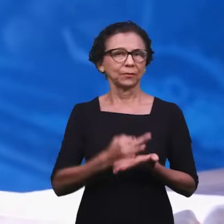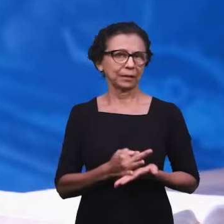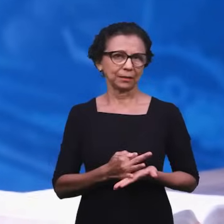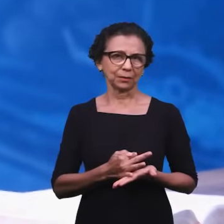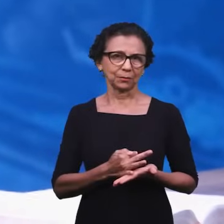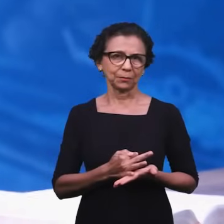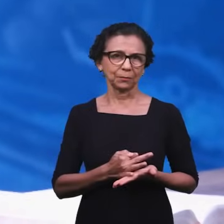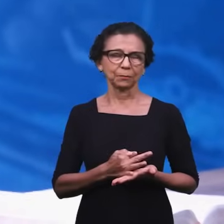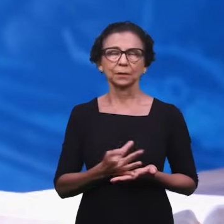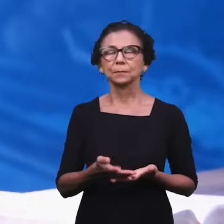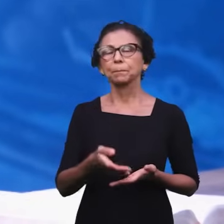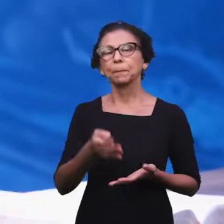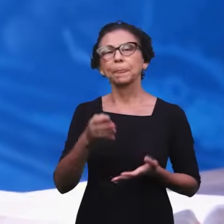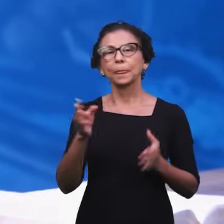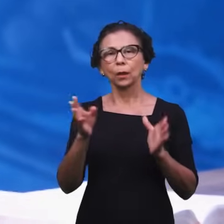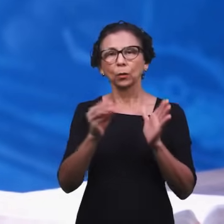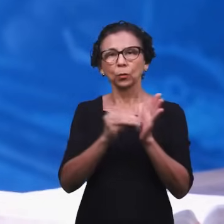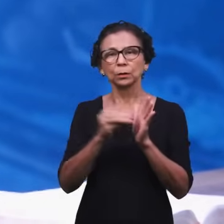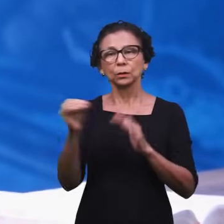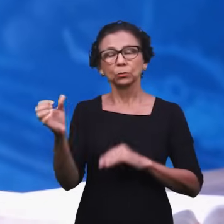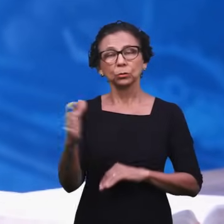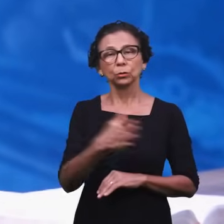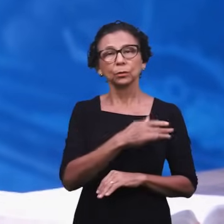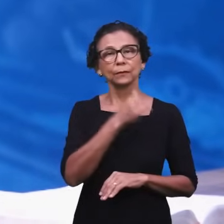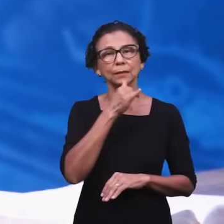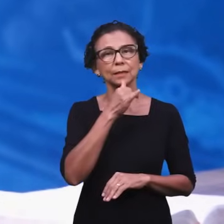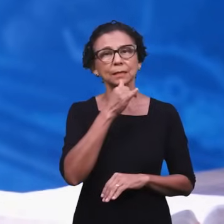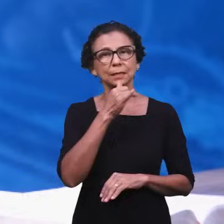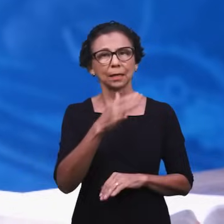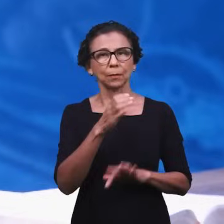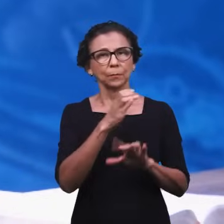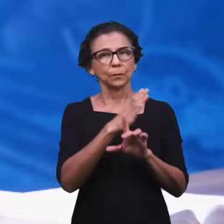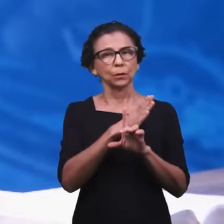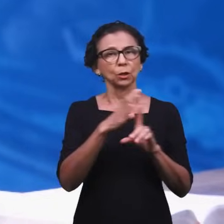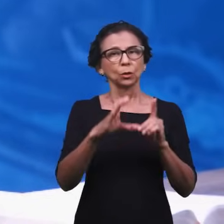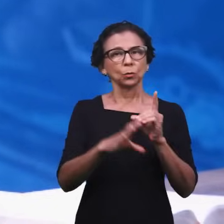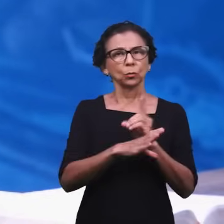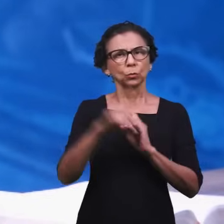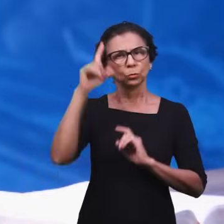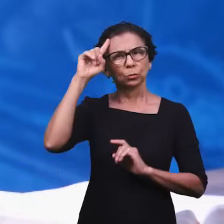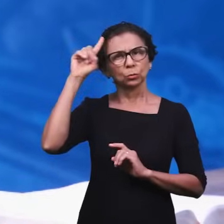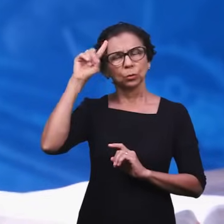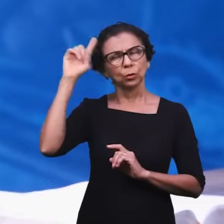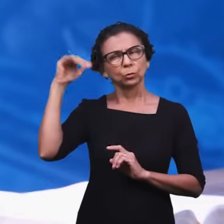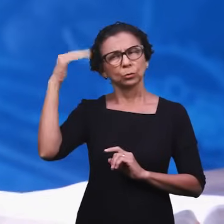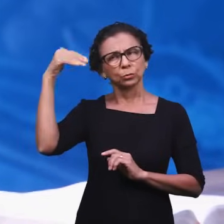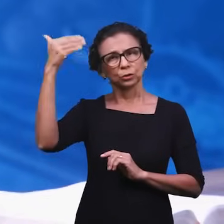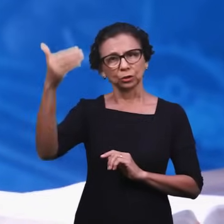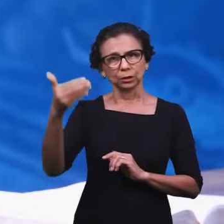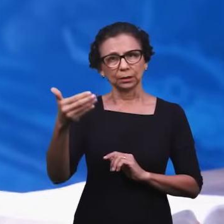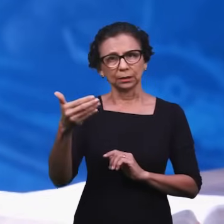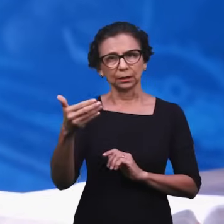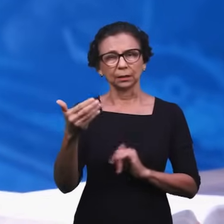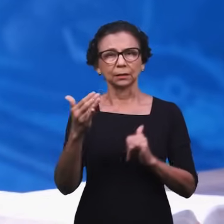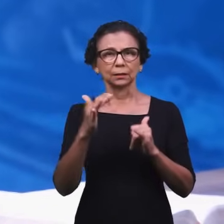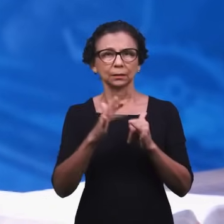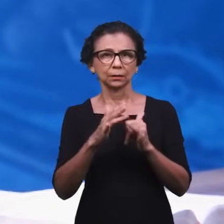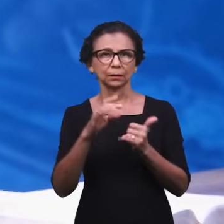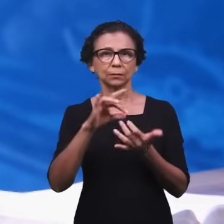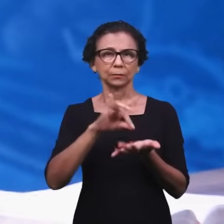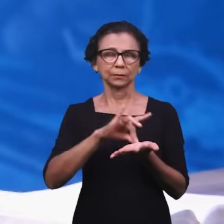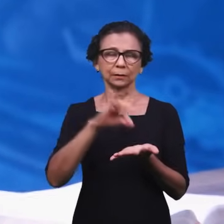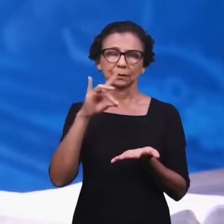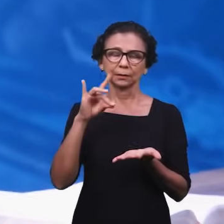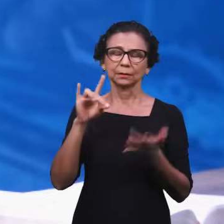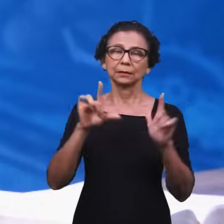presença de um conteúdo novo. Por exemplo, nós temos os nossos cultos diários, né, no canal oficial da igreja. Todo